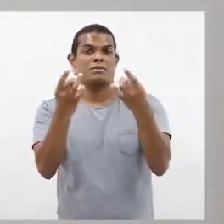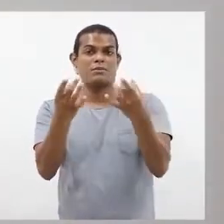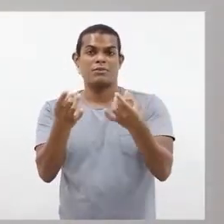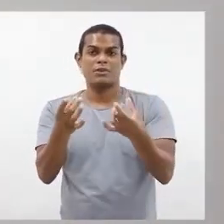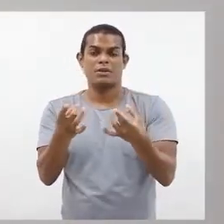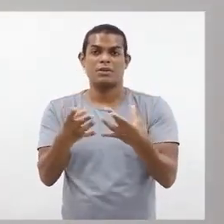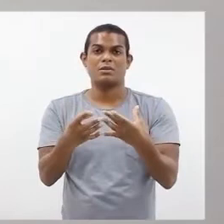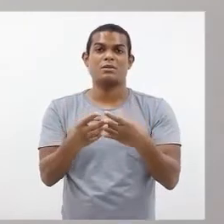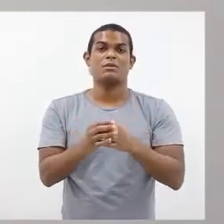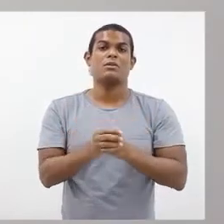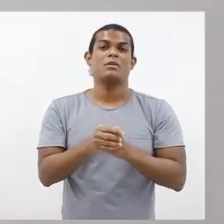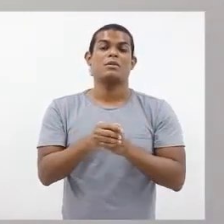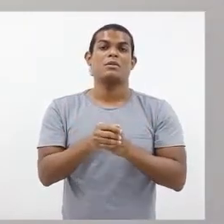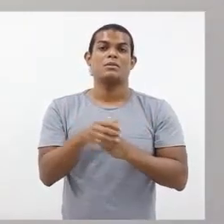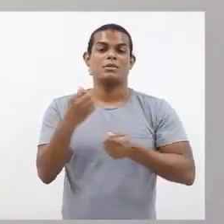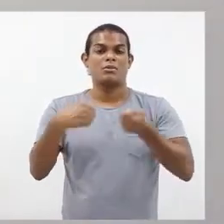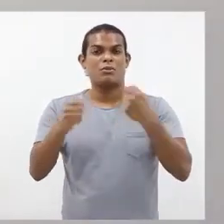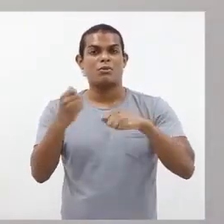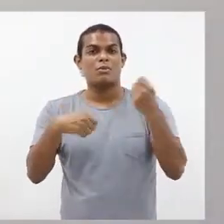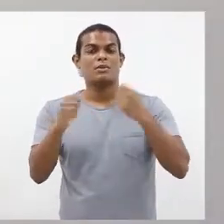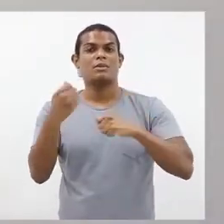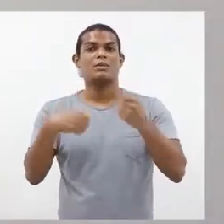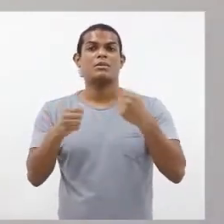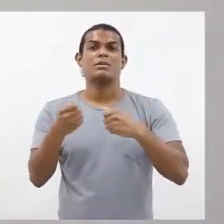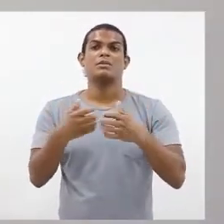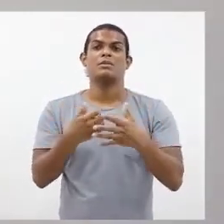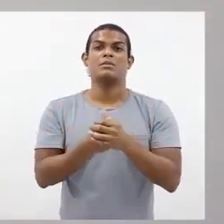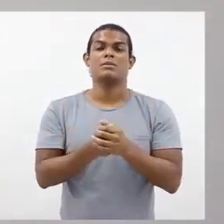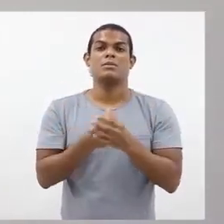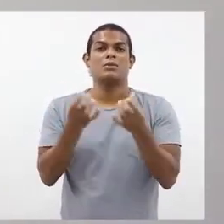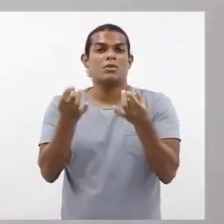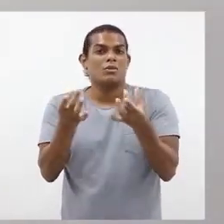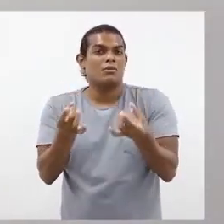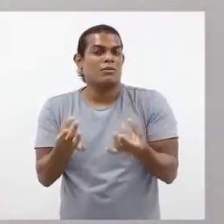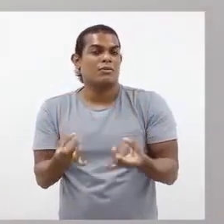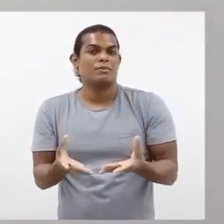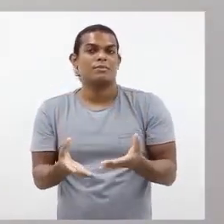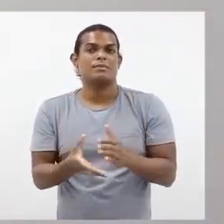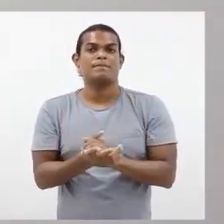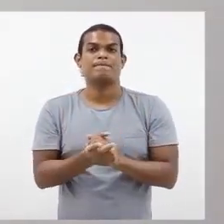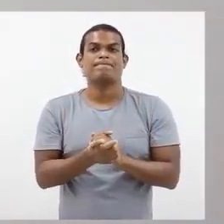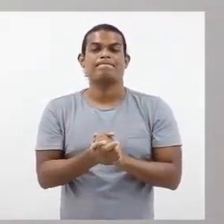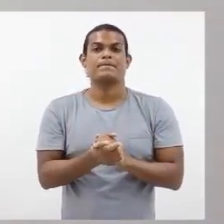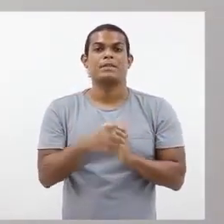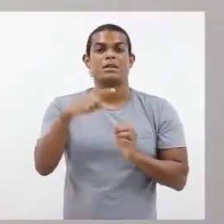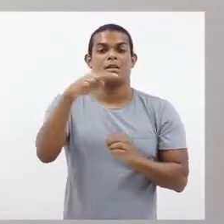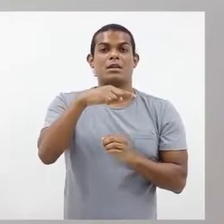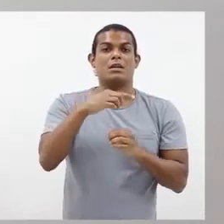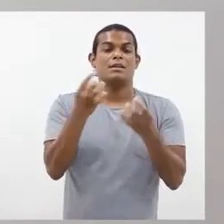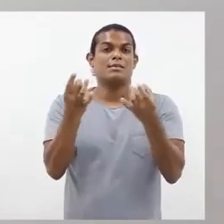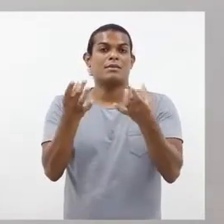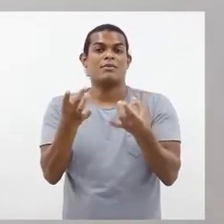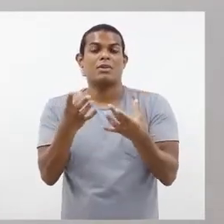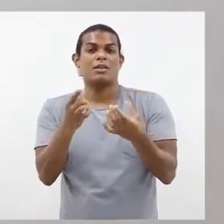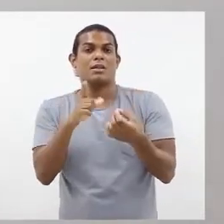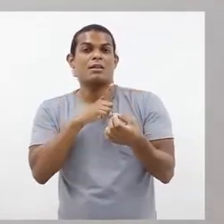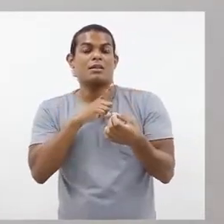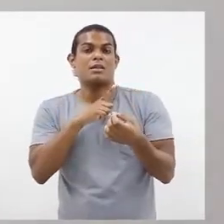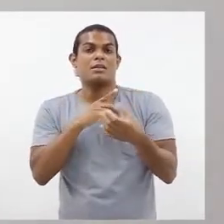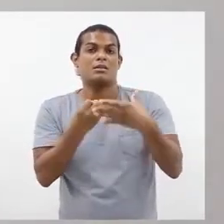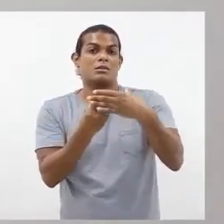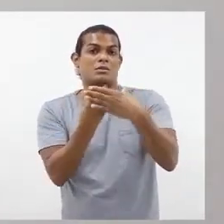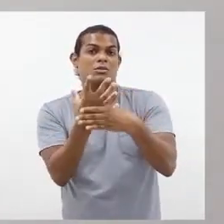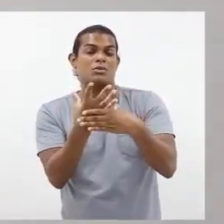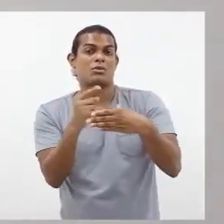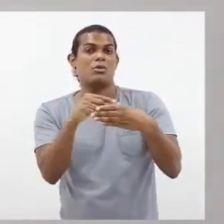a sua atividade, o resultado final disso gera um lucro para a empresa e esse lucro final ele